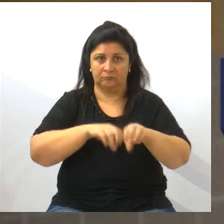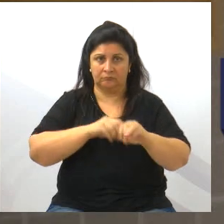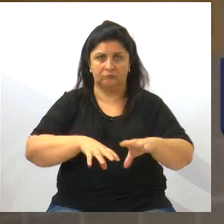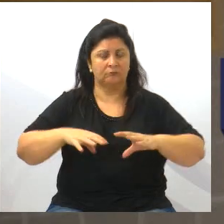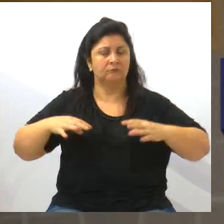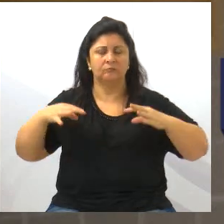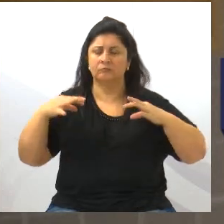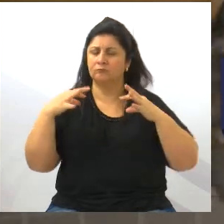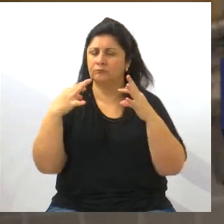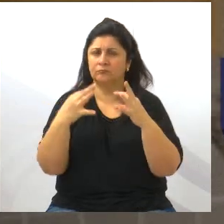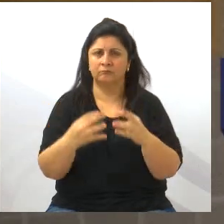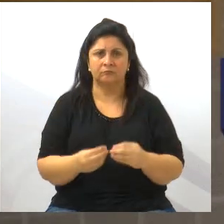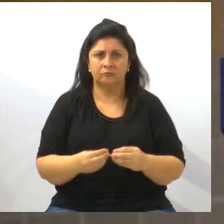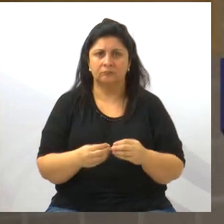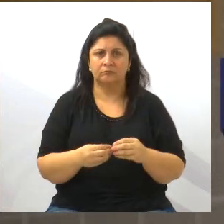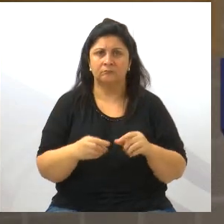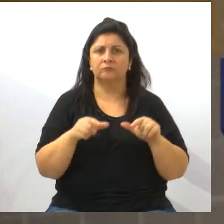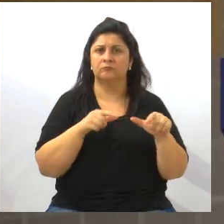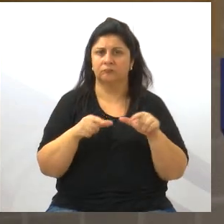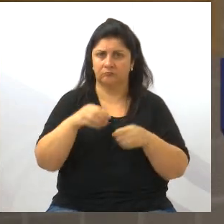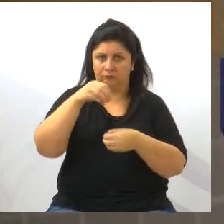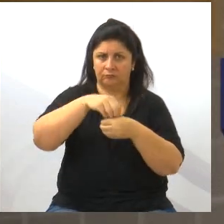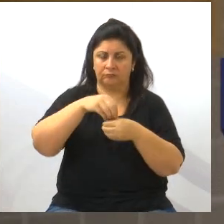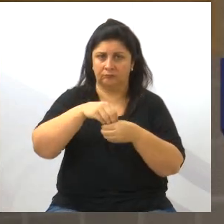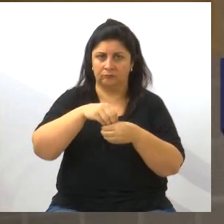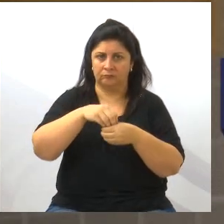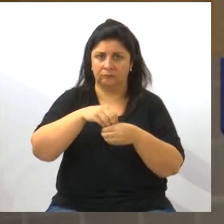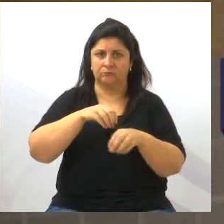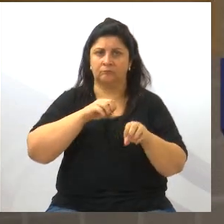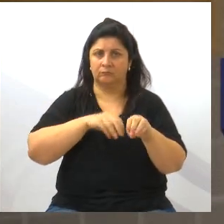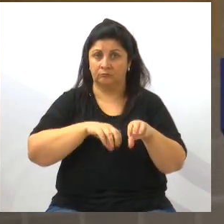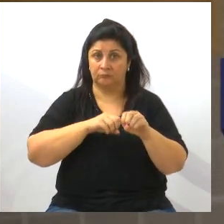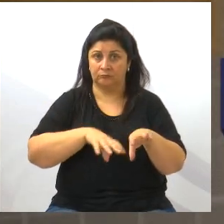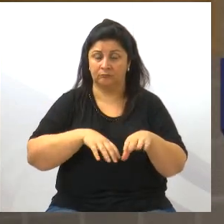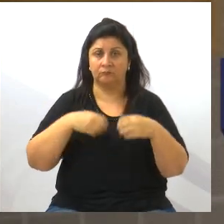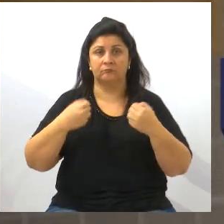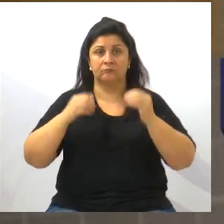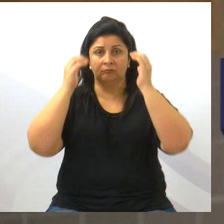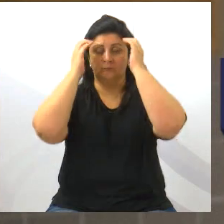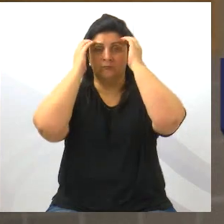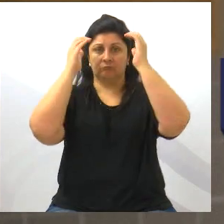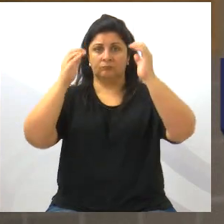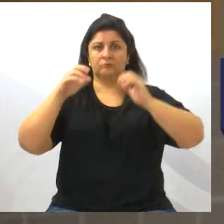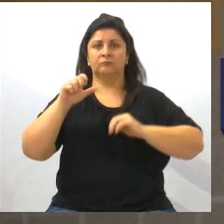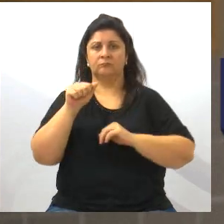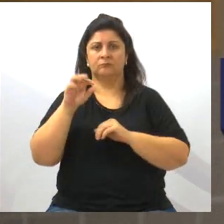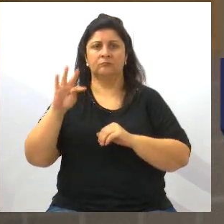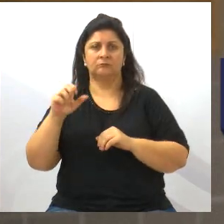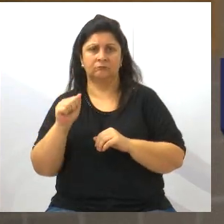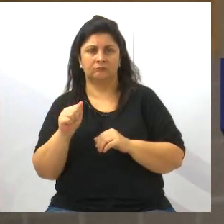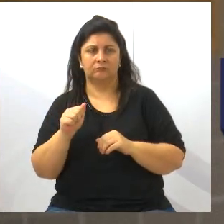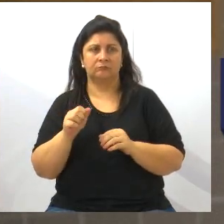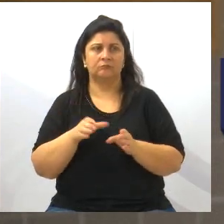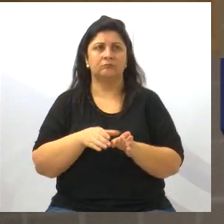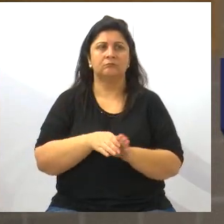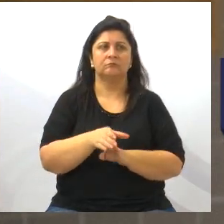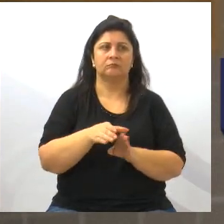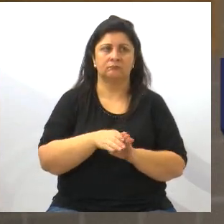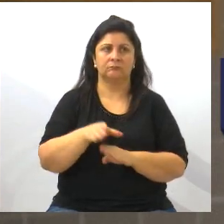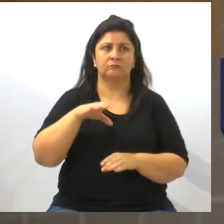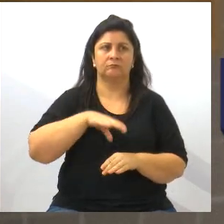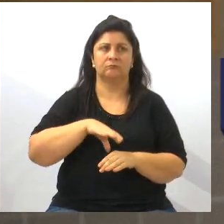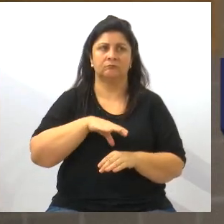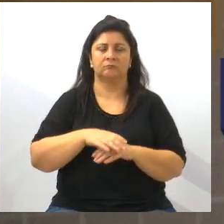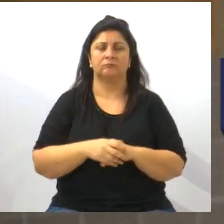pastas, os segmentos dentro da educação têm que se submeter às atas para o Conselho Municipal. A gente